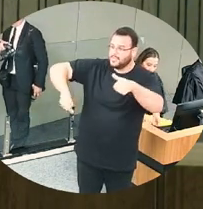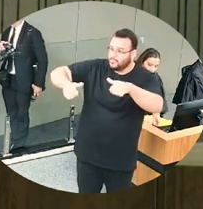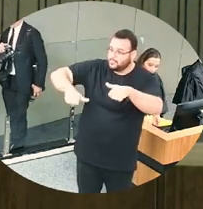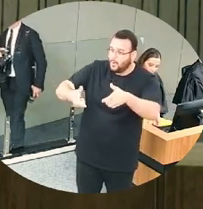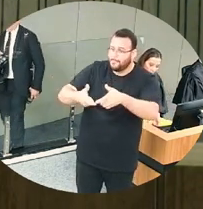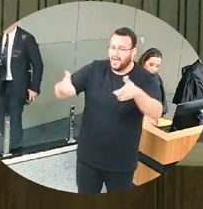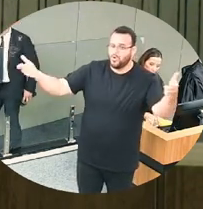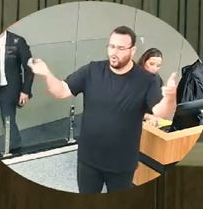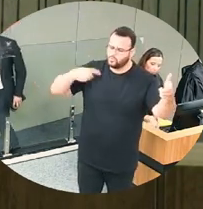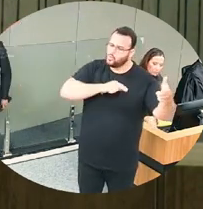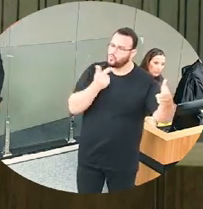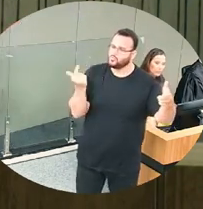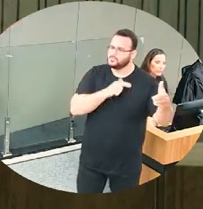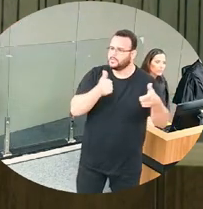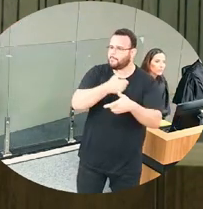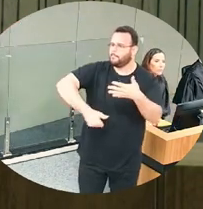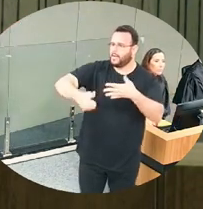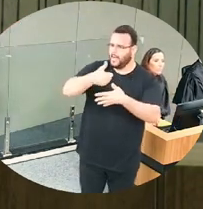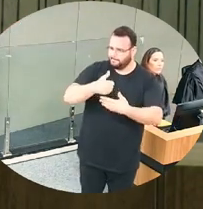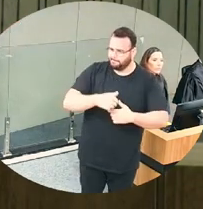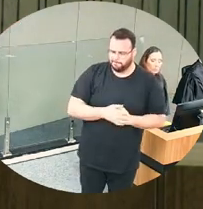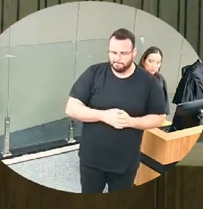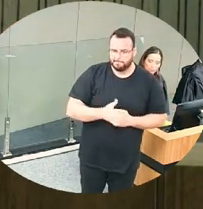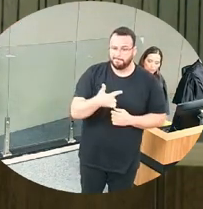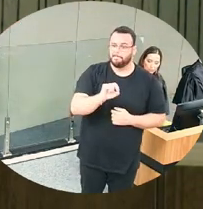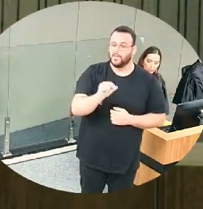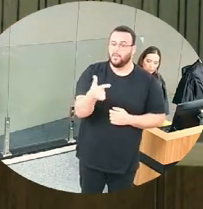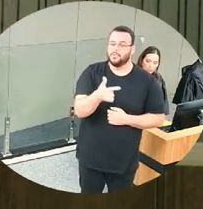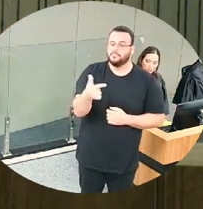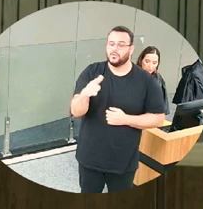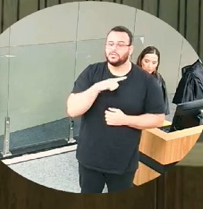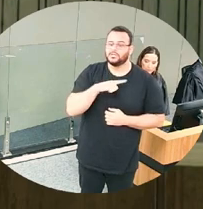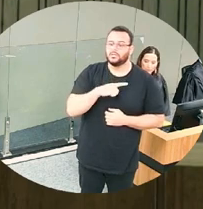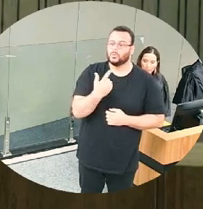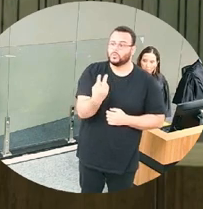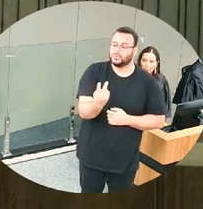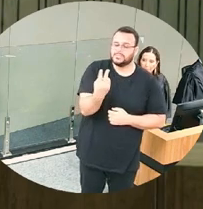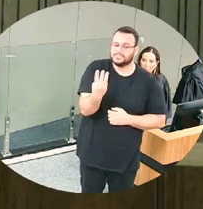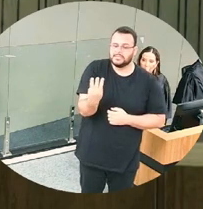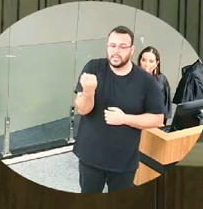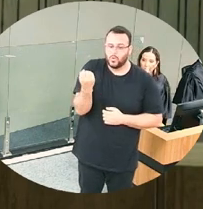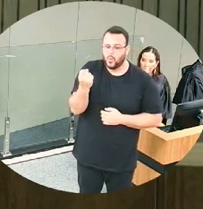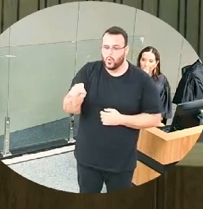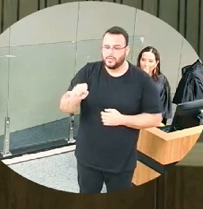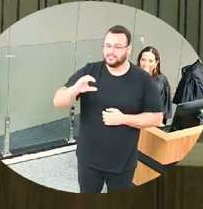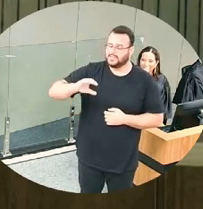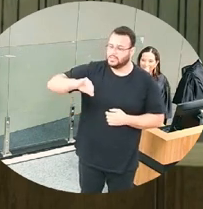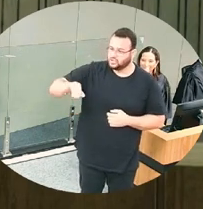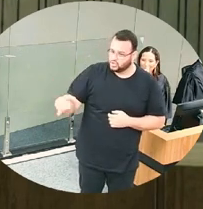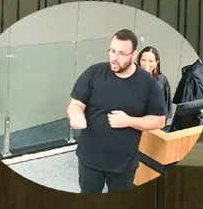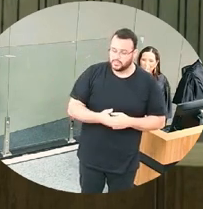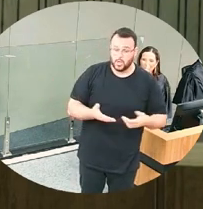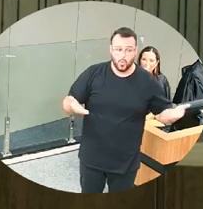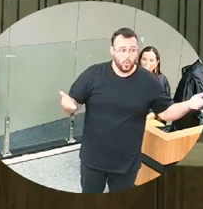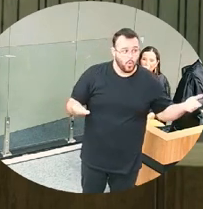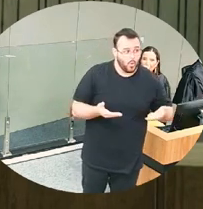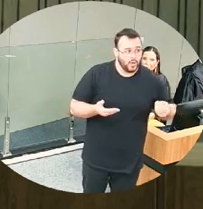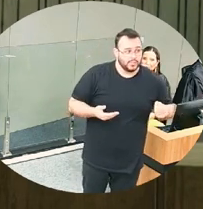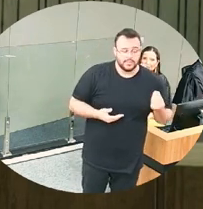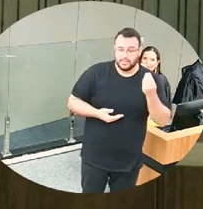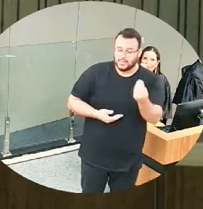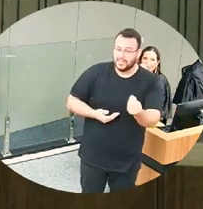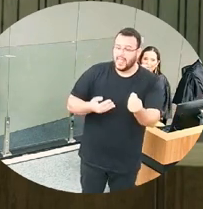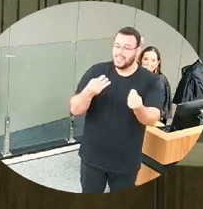grandes em 2022 nós tínhamos 238 CJ hoje tô entregando o tribunal com